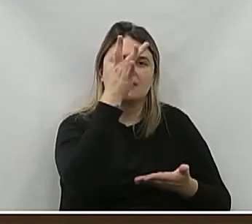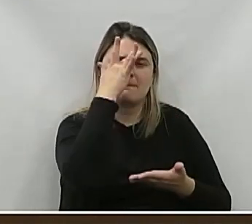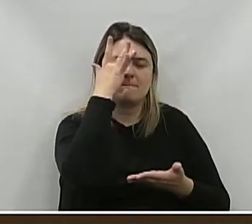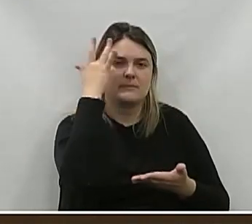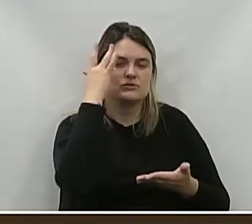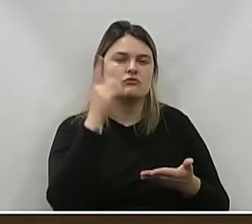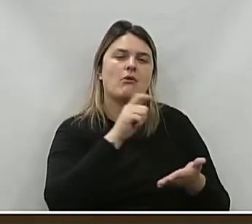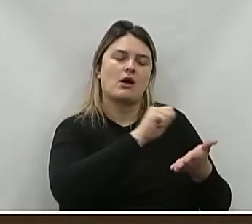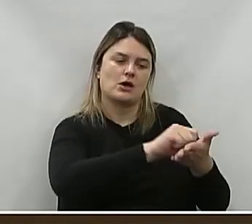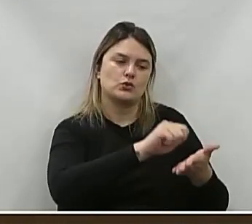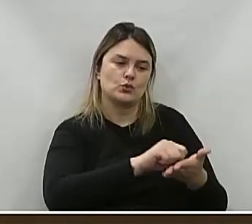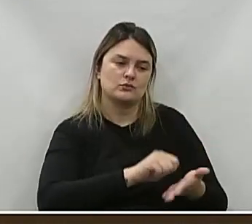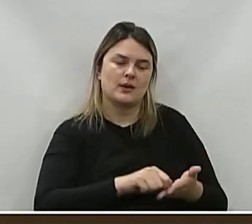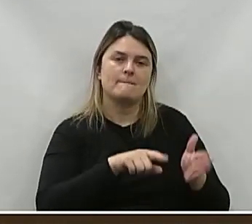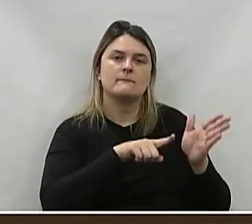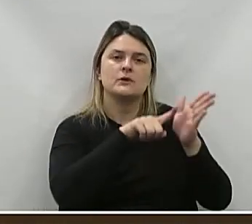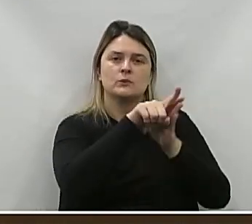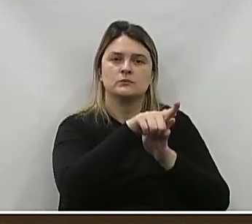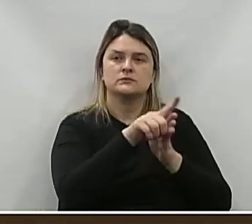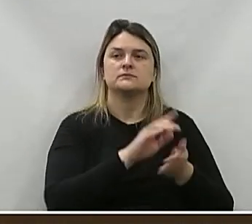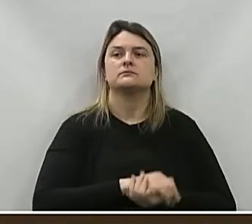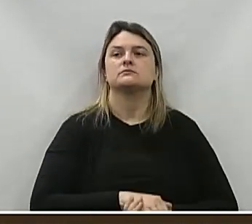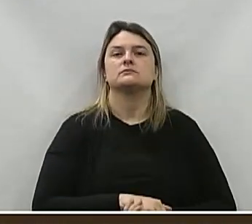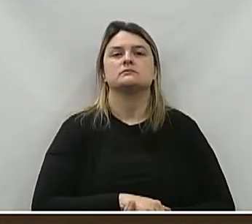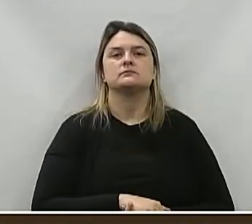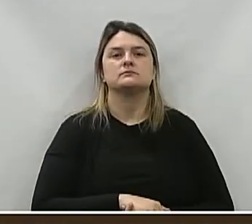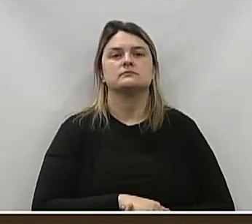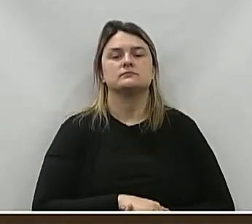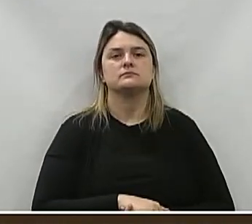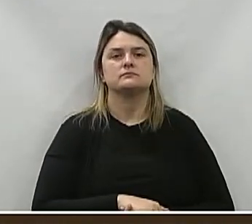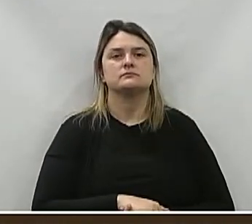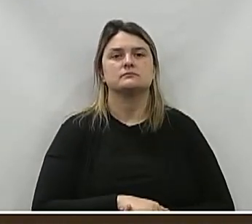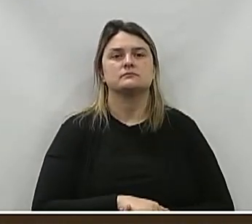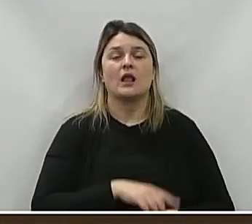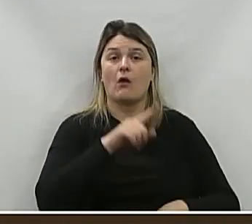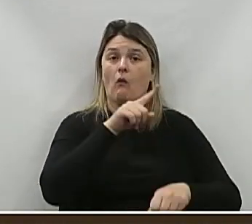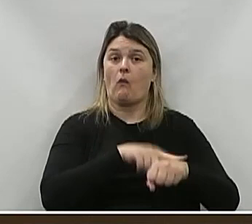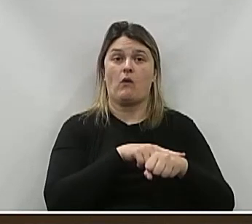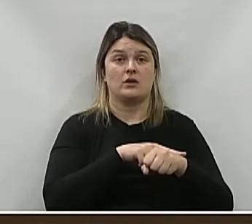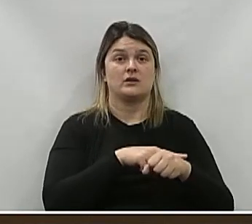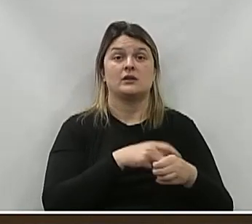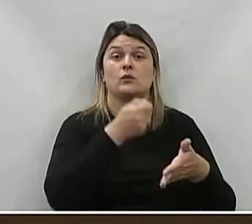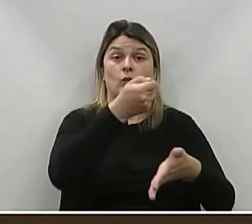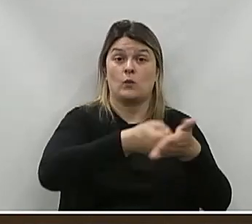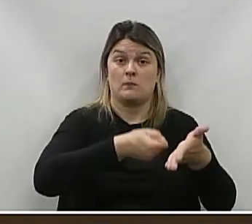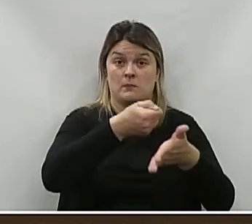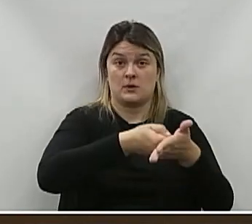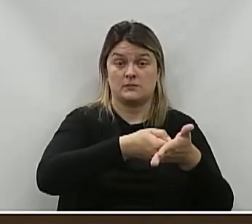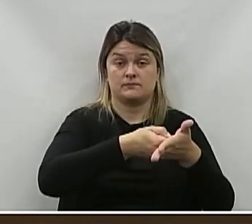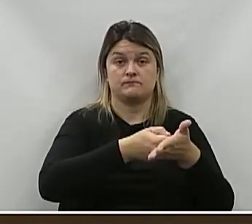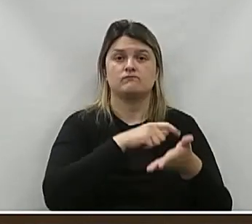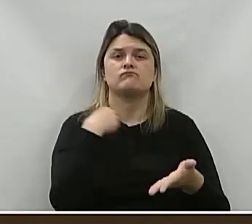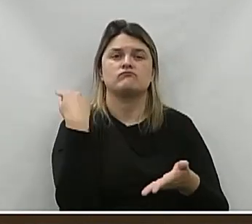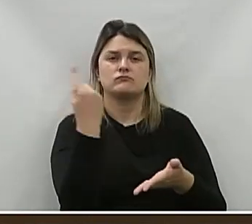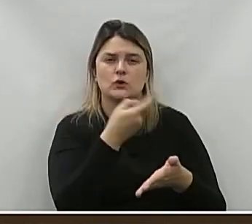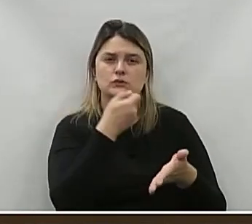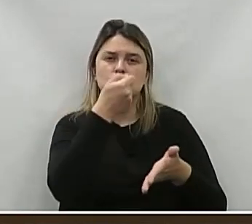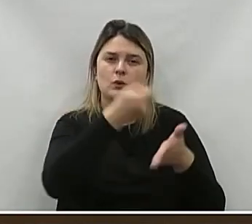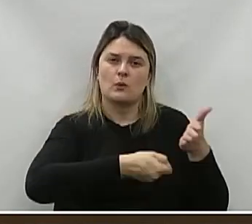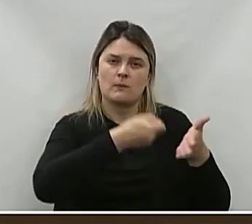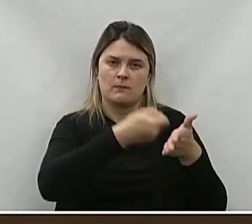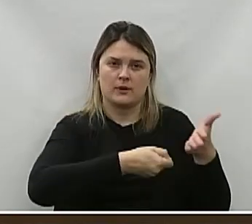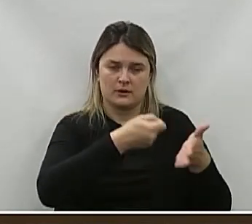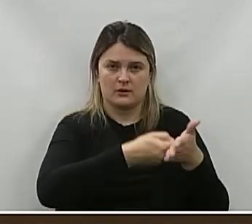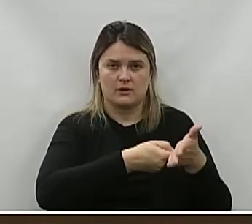a sua pergunta lá tal eh essa hora é a hora de cobrar vamos cobrar do